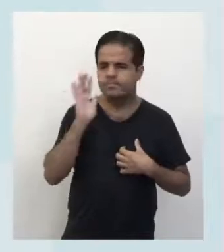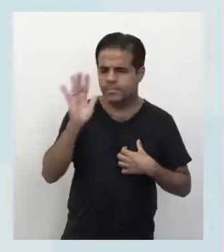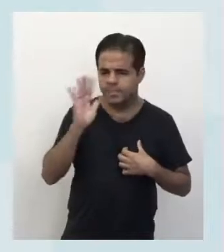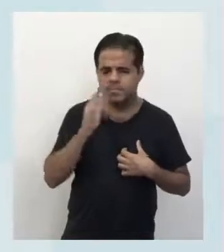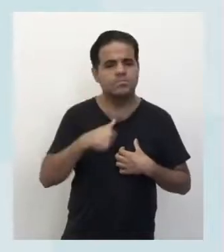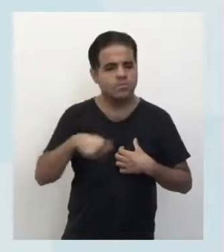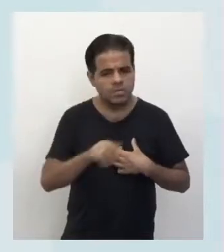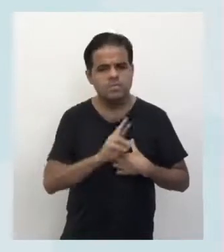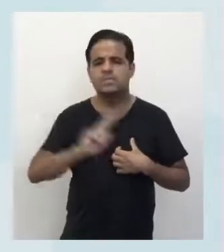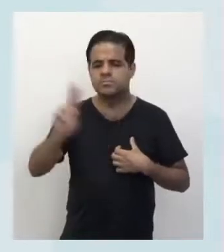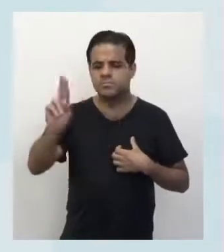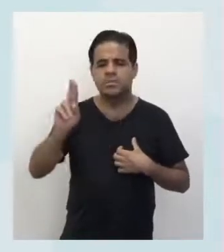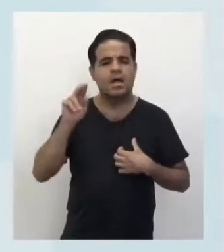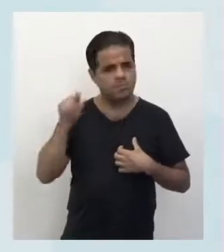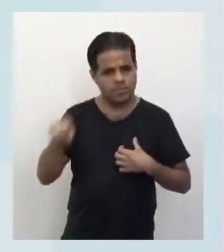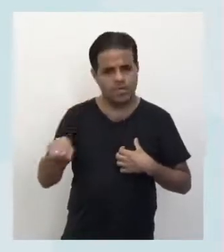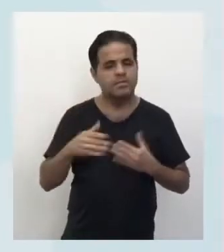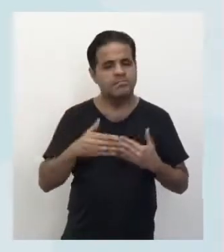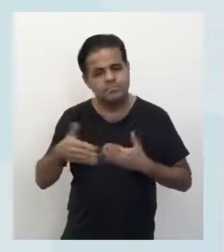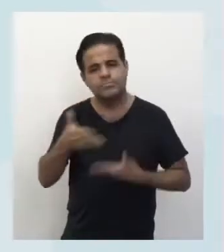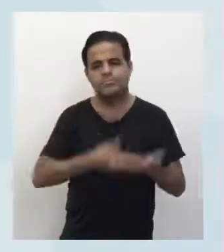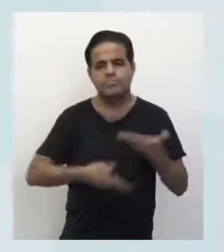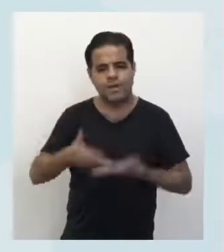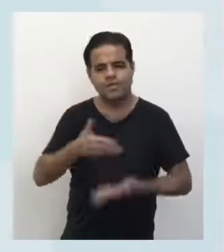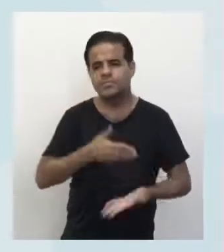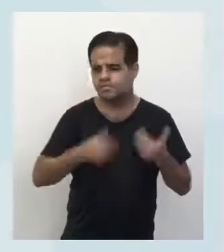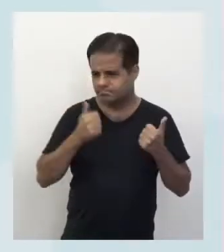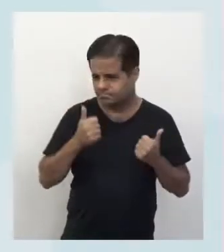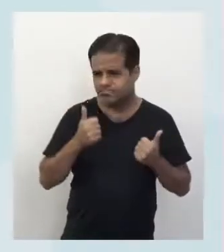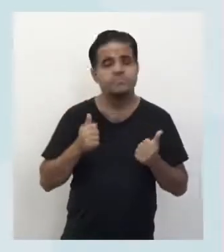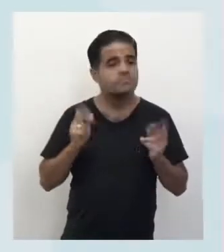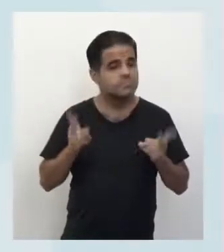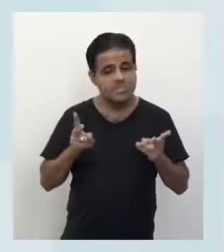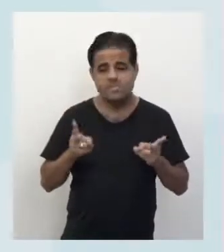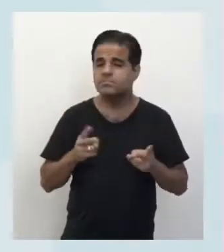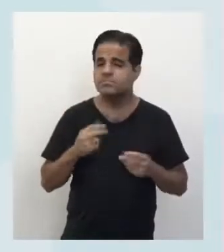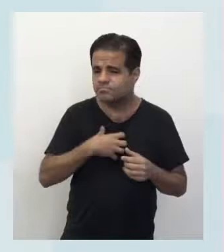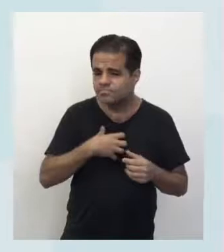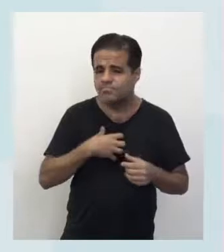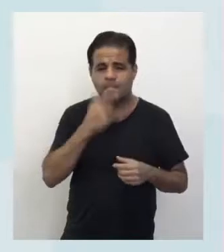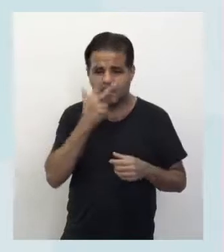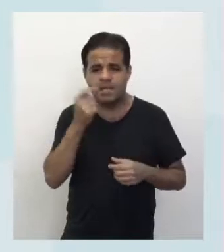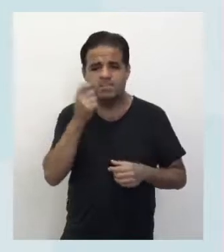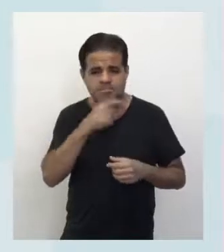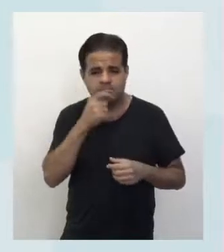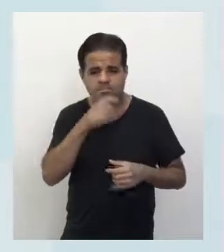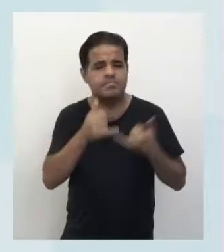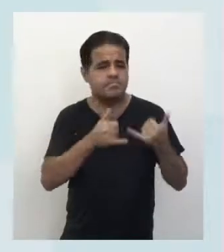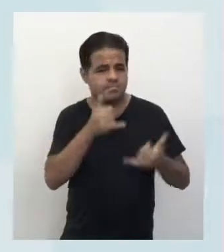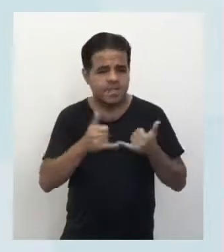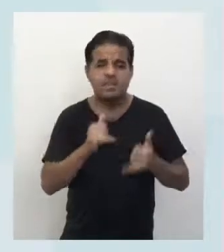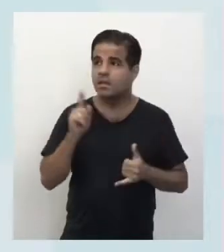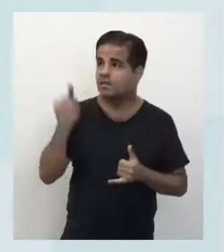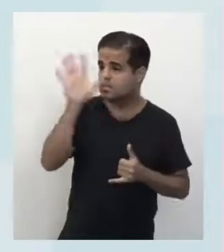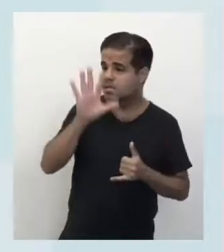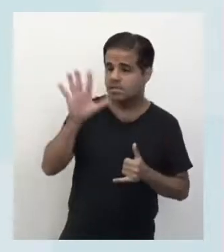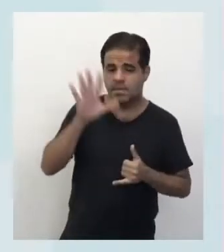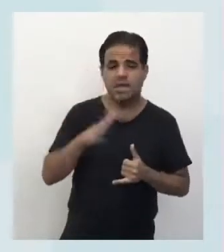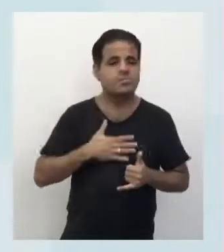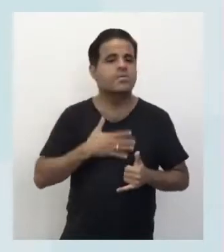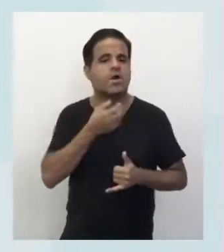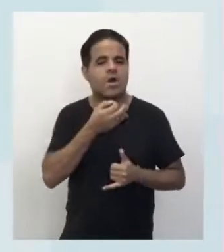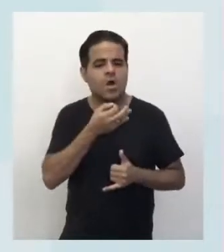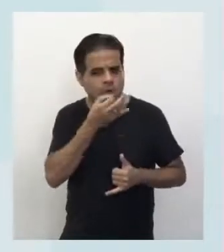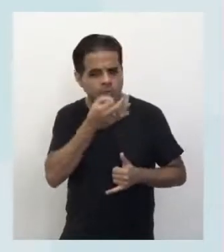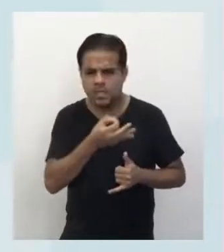somos responsáveis por aquilo que compartilhamos, mesmo que seja em tom de brincadeira. Aí tem essa imagem aí, ó. Minha opinião não é